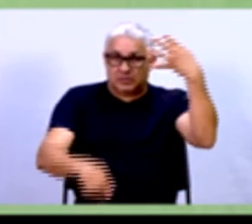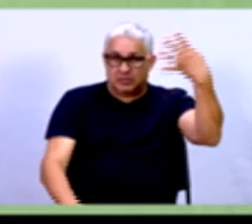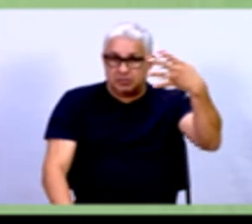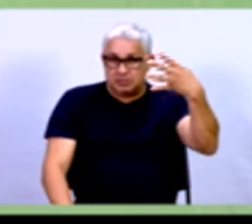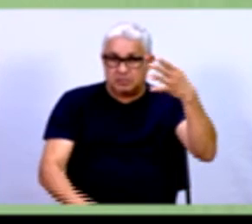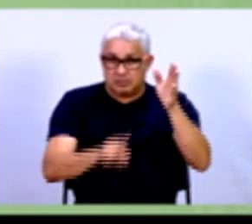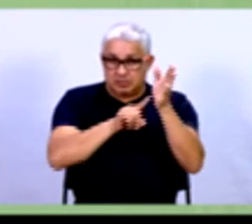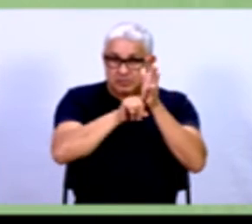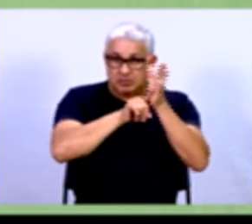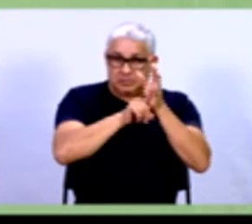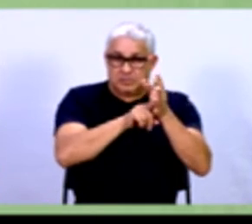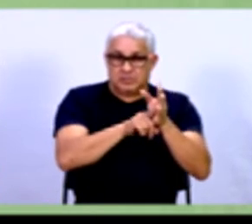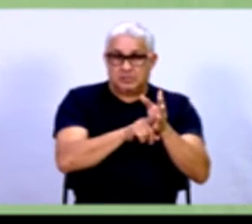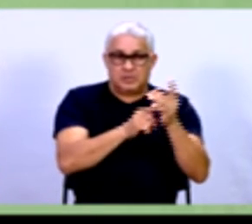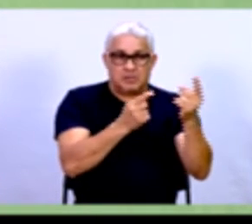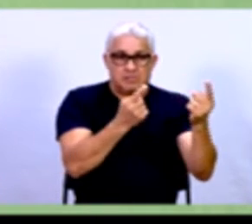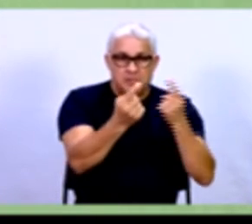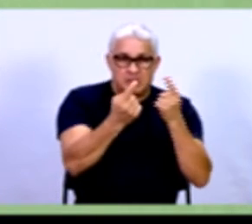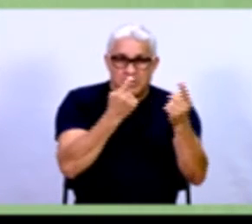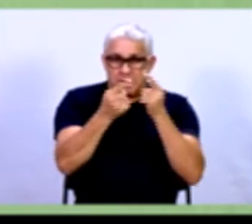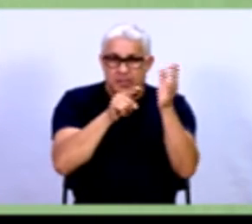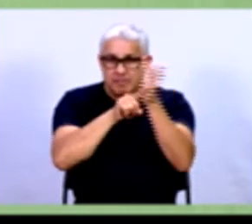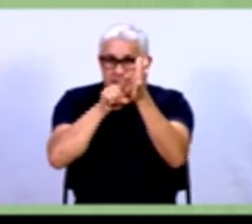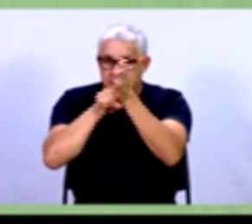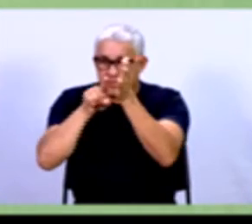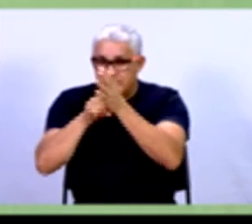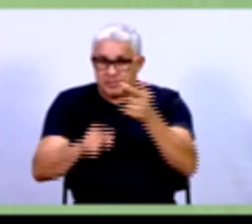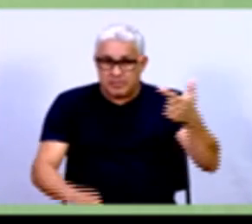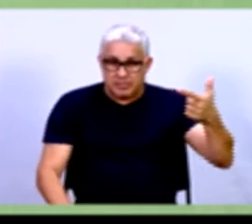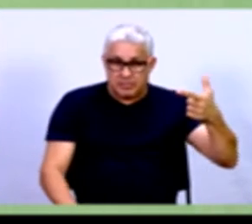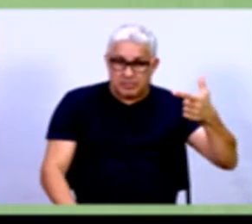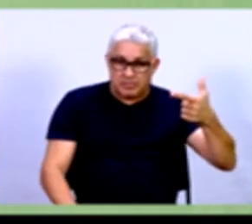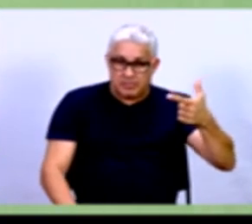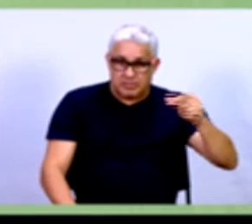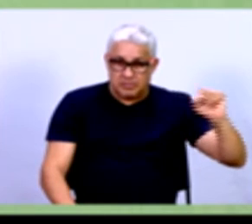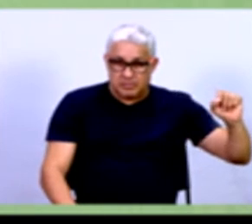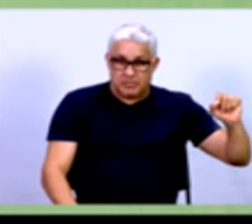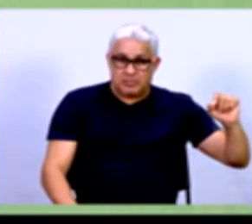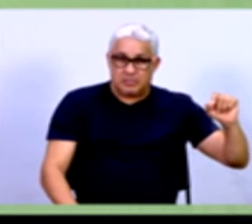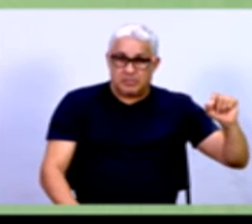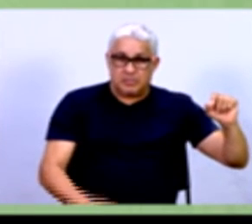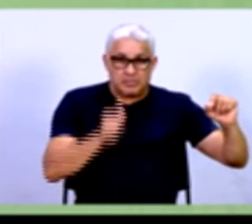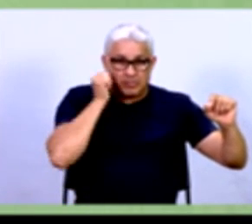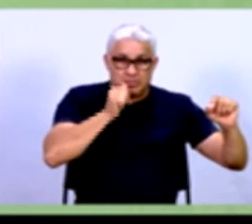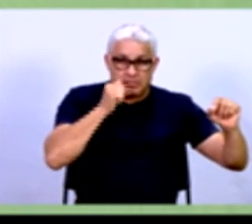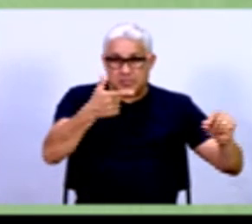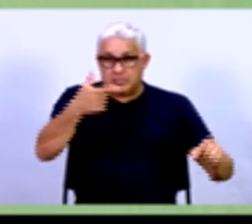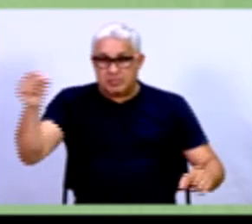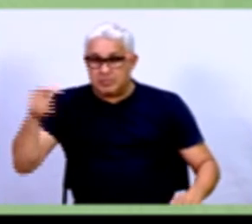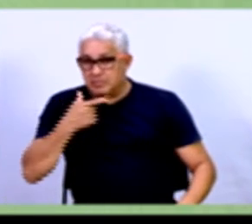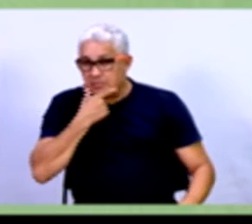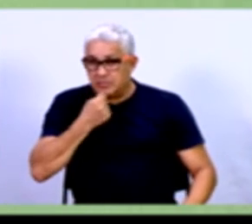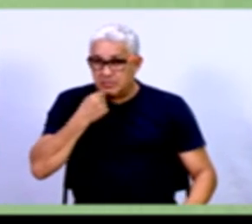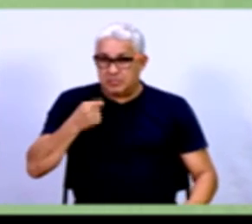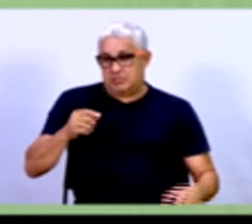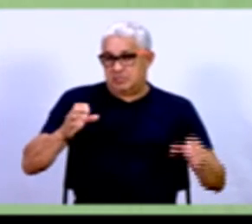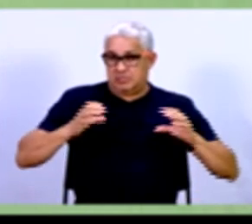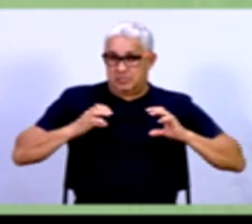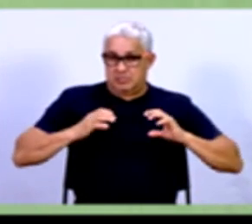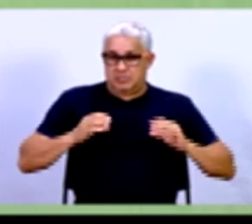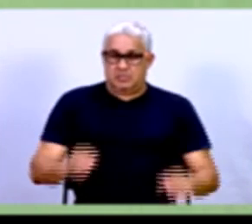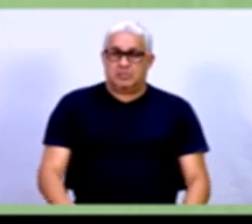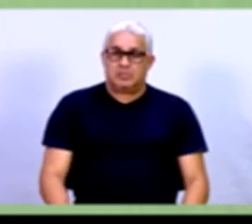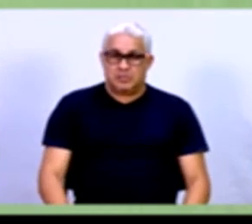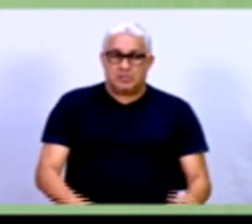foram entrevistados 200 mulheres e 200 homens da cidade X. Foi aplicada a seguinte pergunta